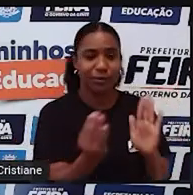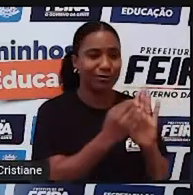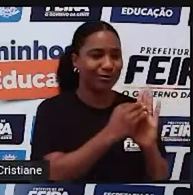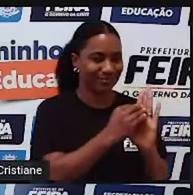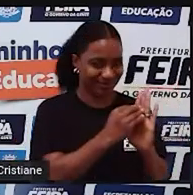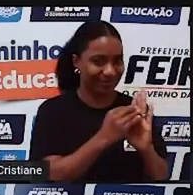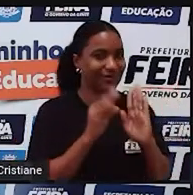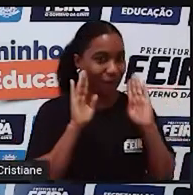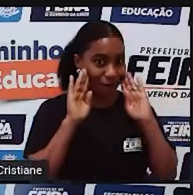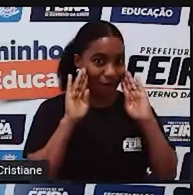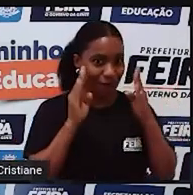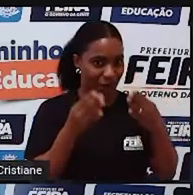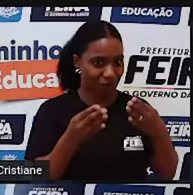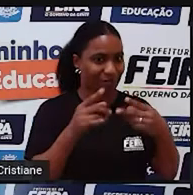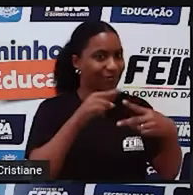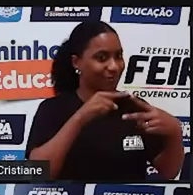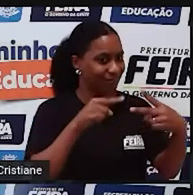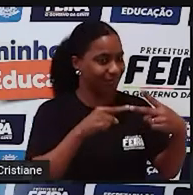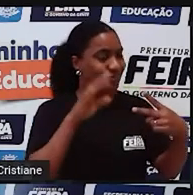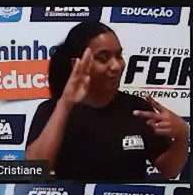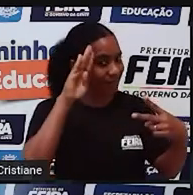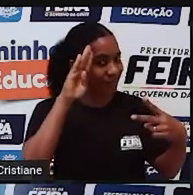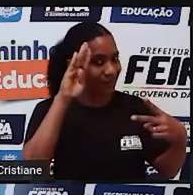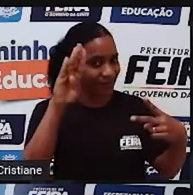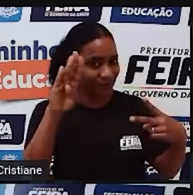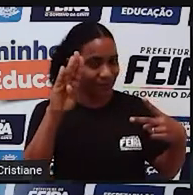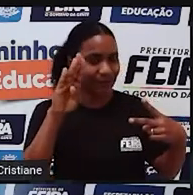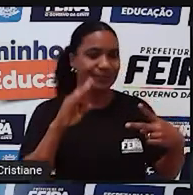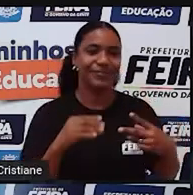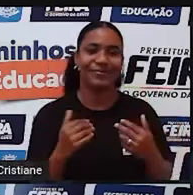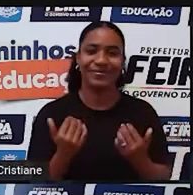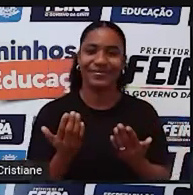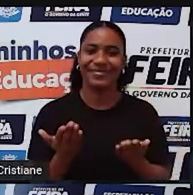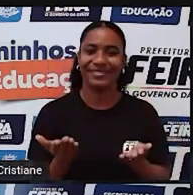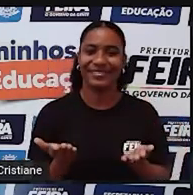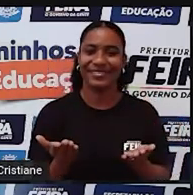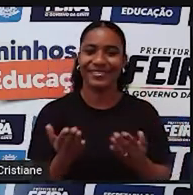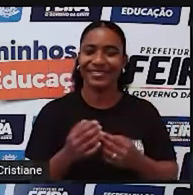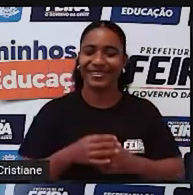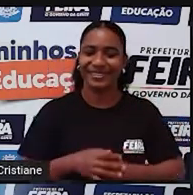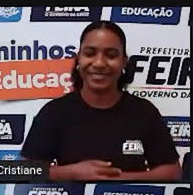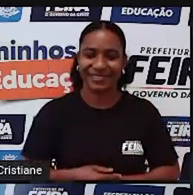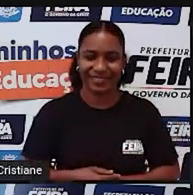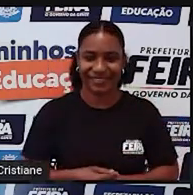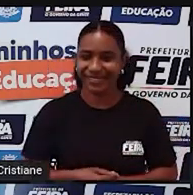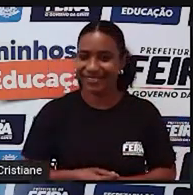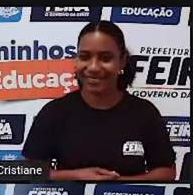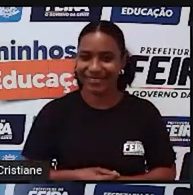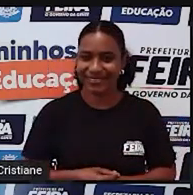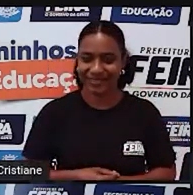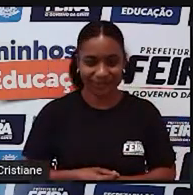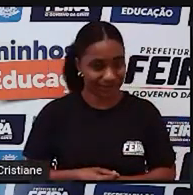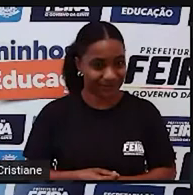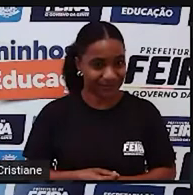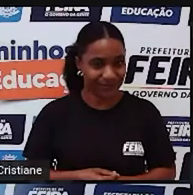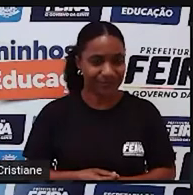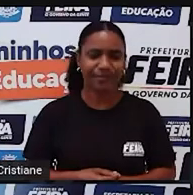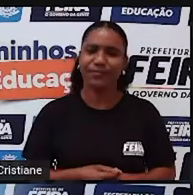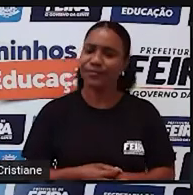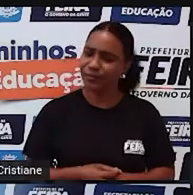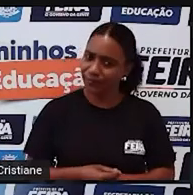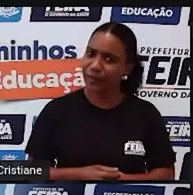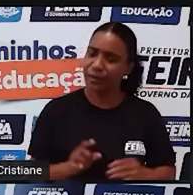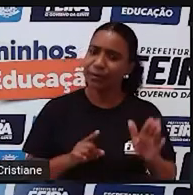a nossa aula. Vamos lá? How people greet each other around the world? Como as